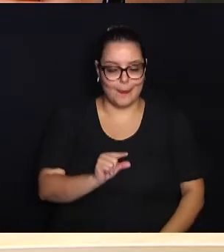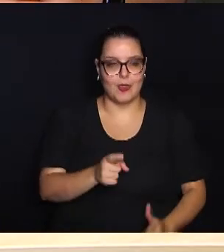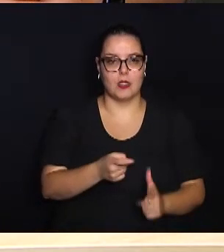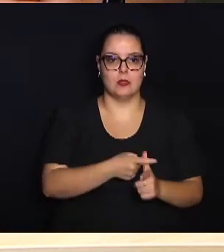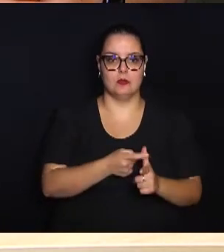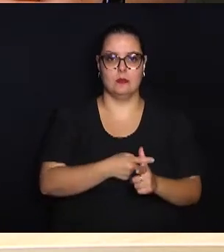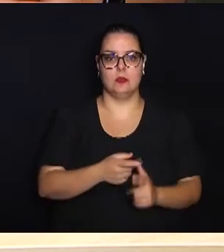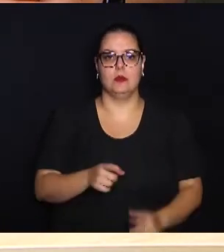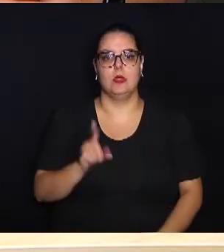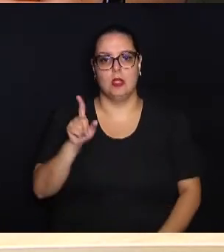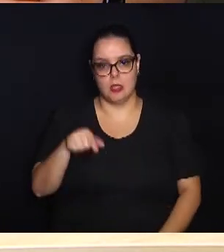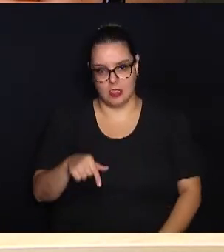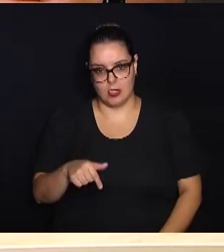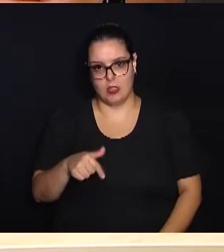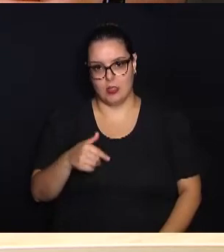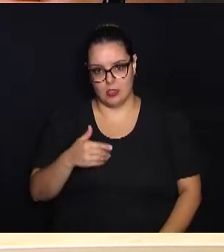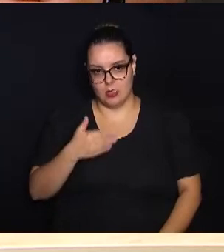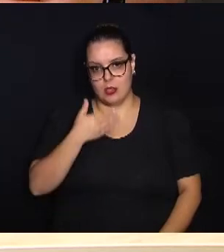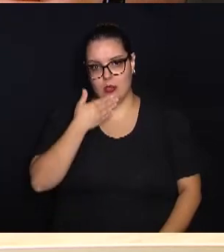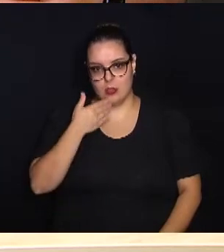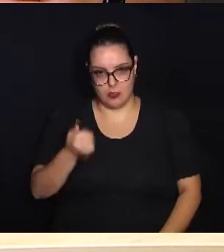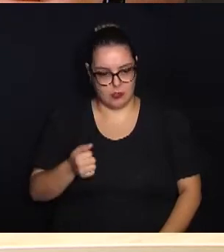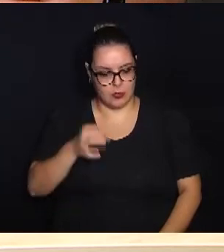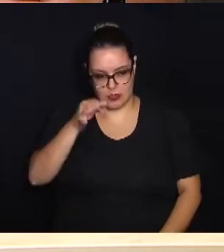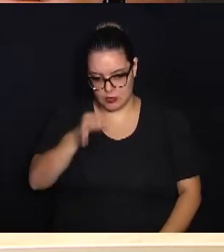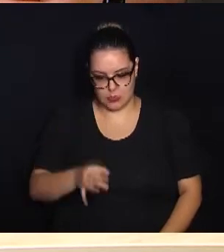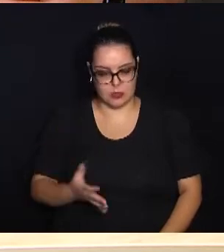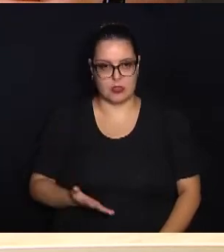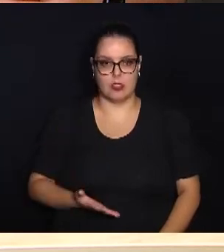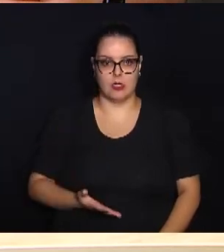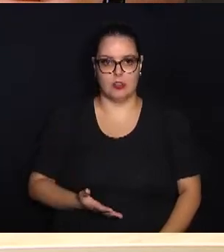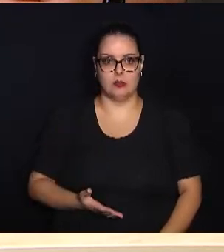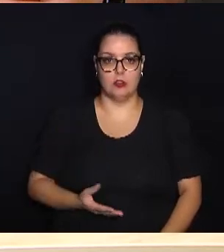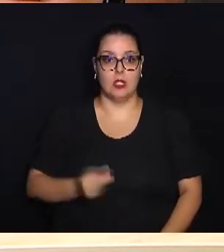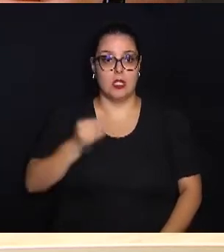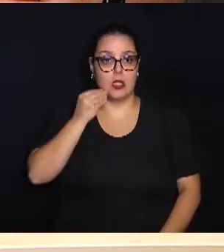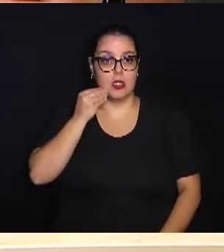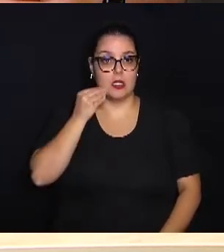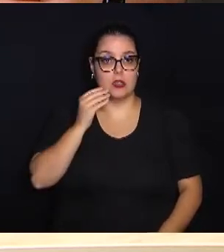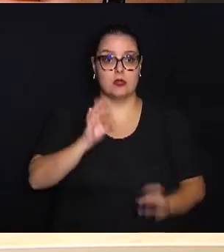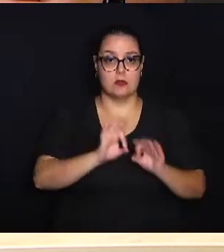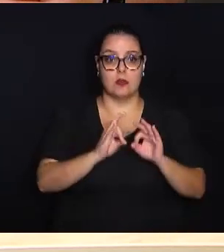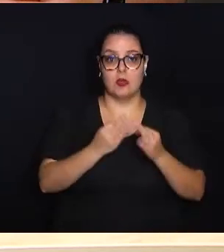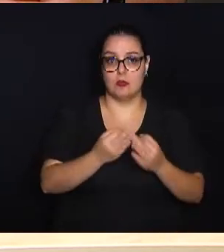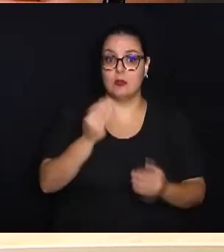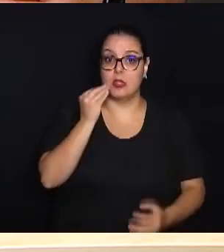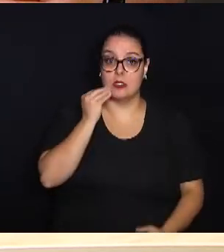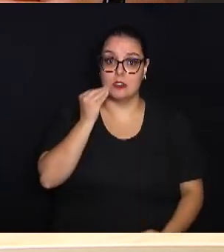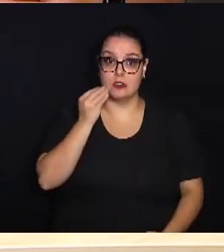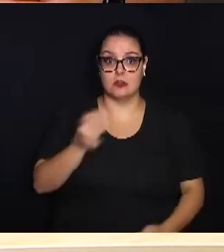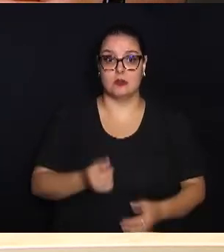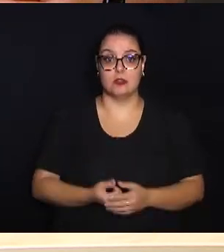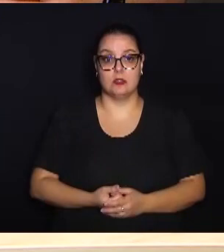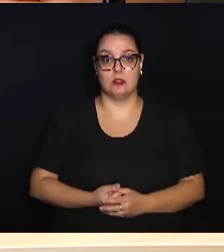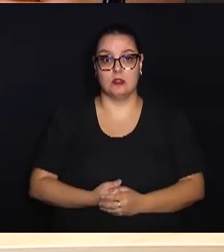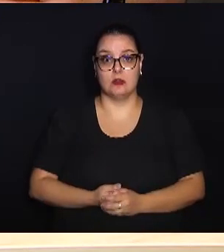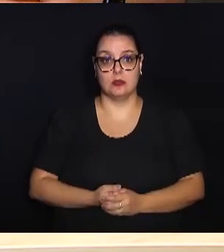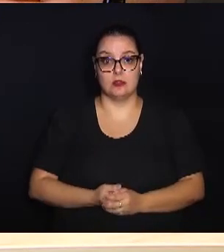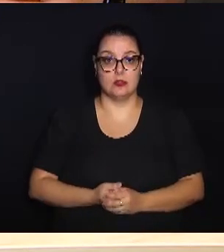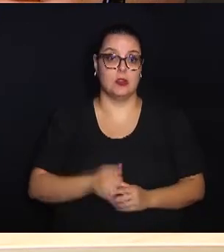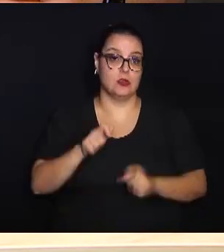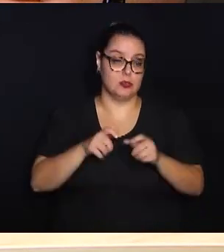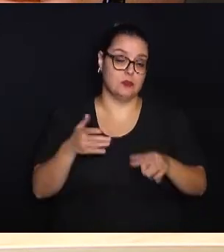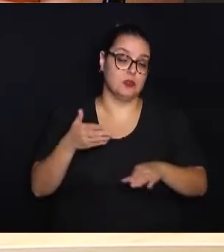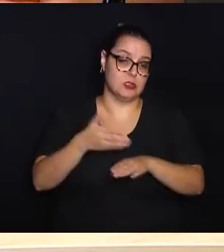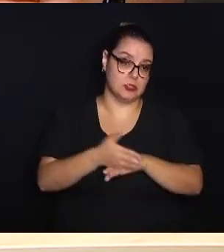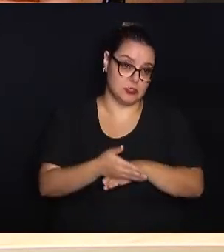de dívida é um complicador sério. Então a primeira coisa é as famílias tentarem, ou as